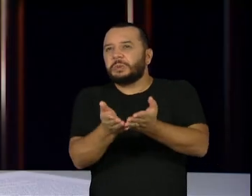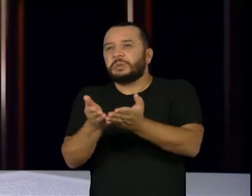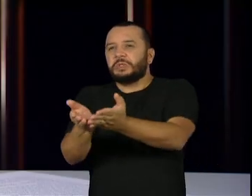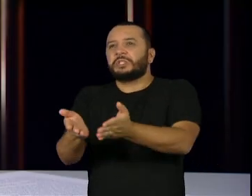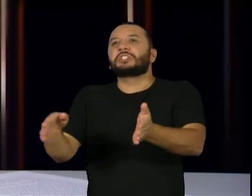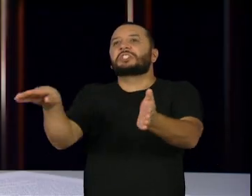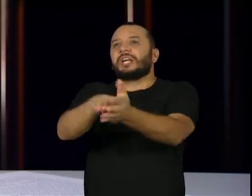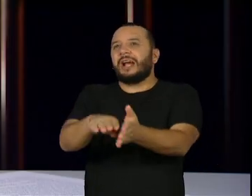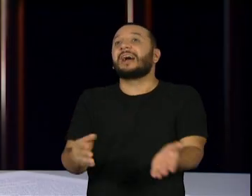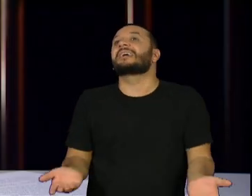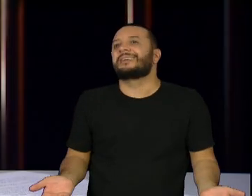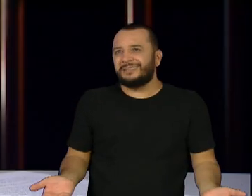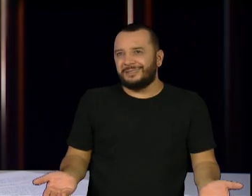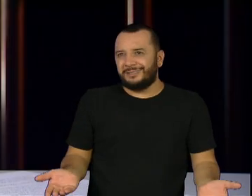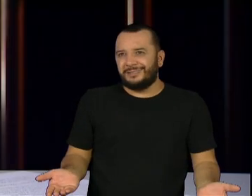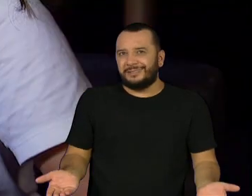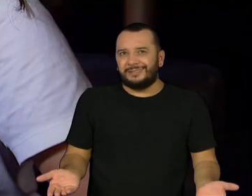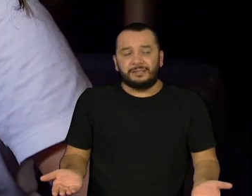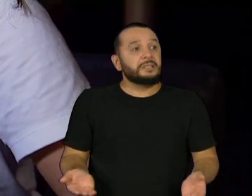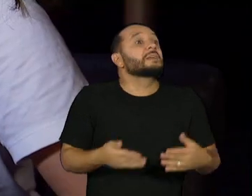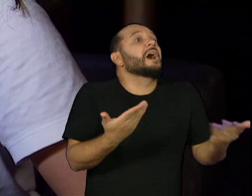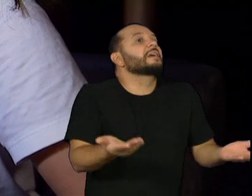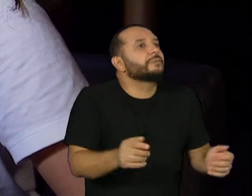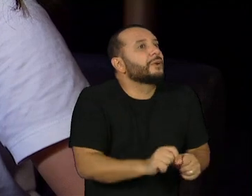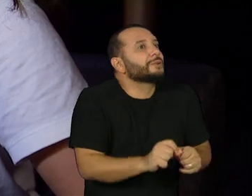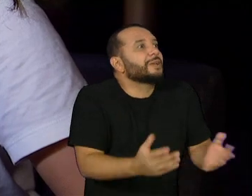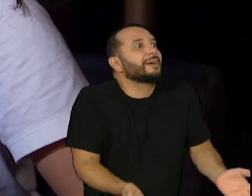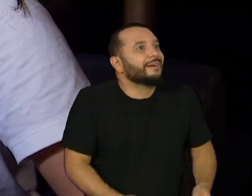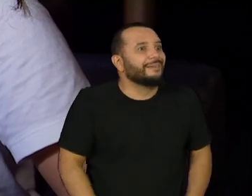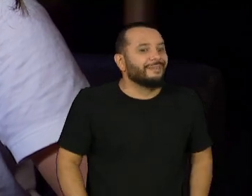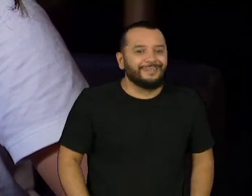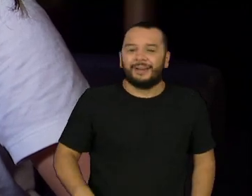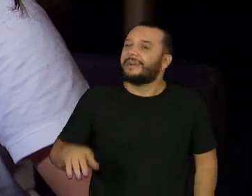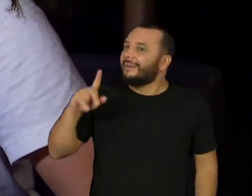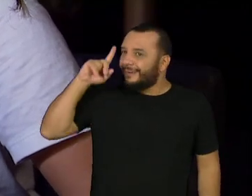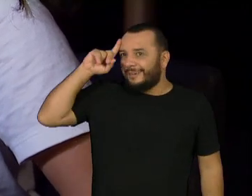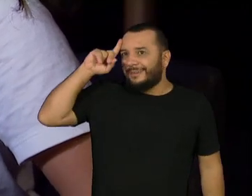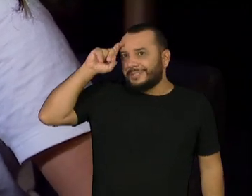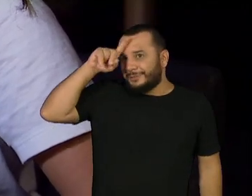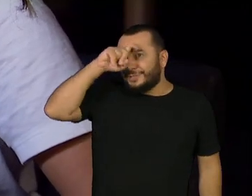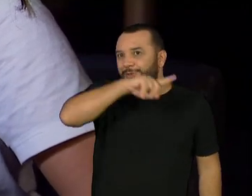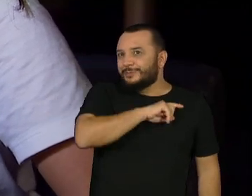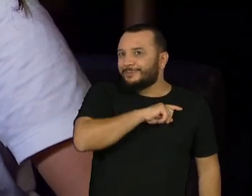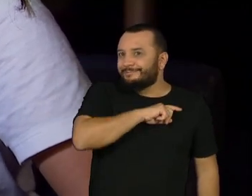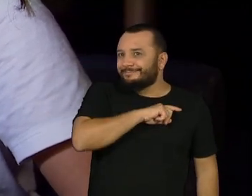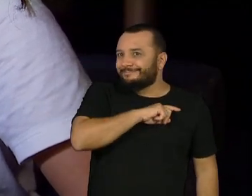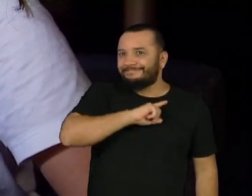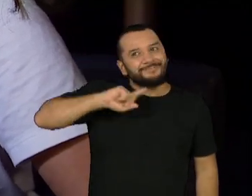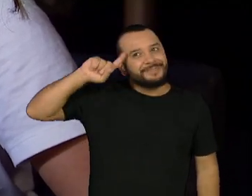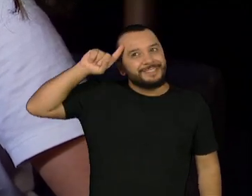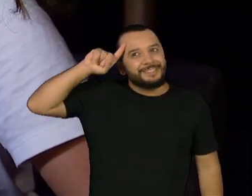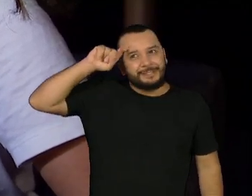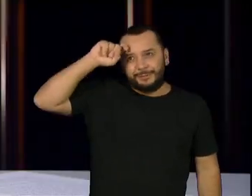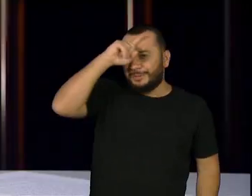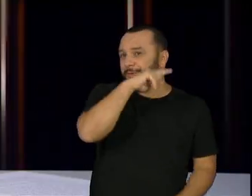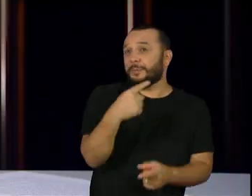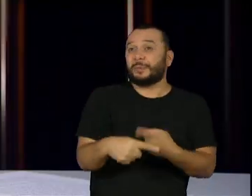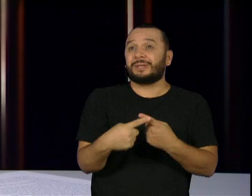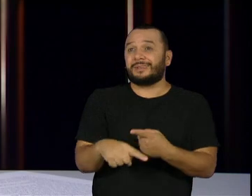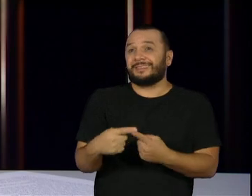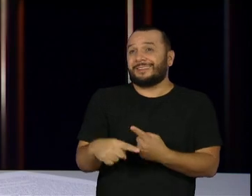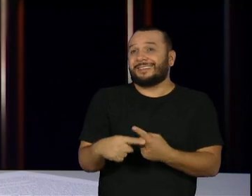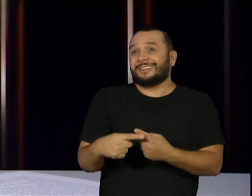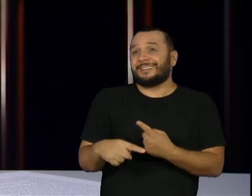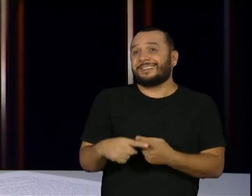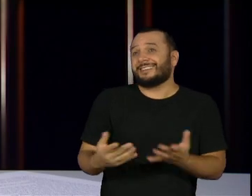aí? O que você faz? Né? É difícil. Você continua. Eu acho que é aí que muita gente